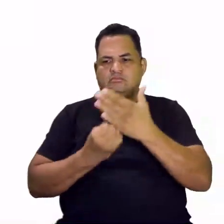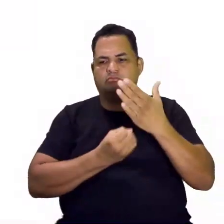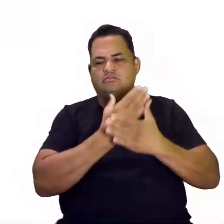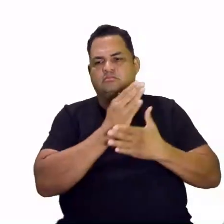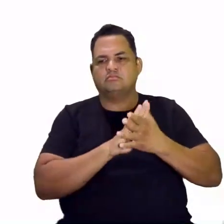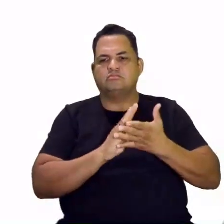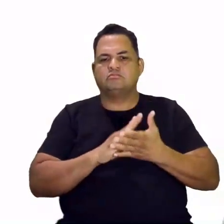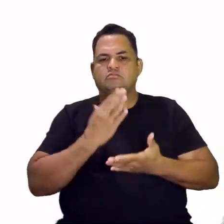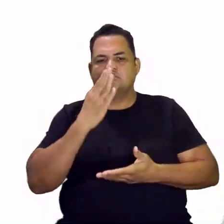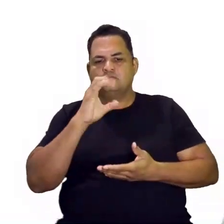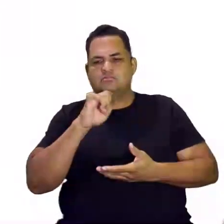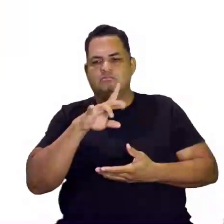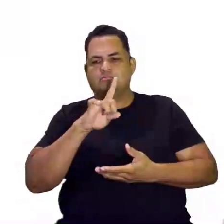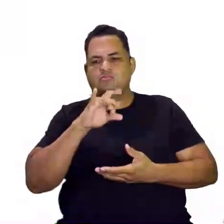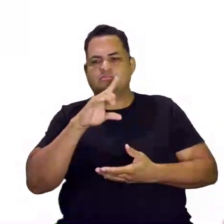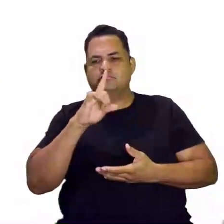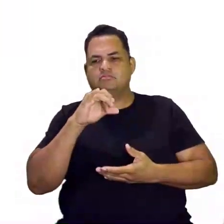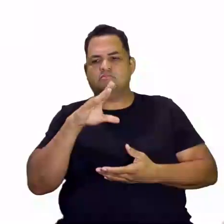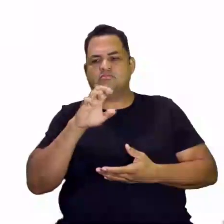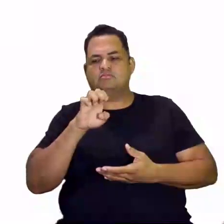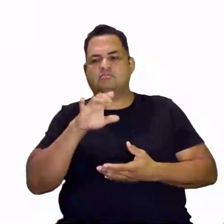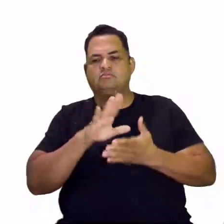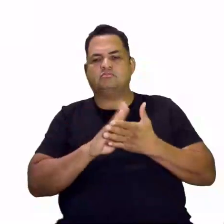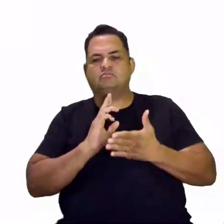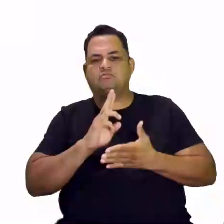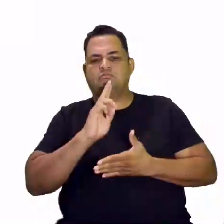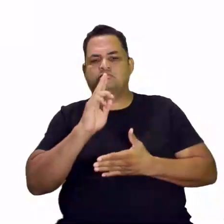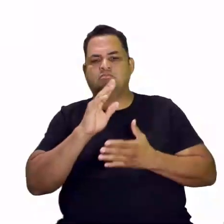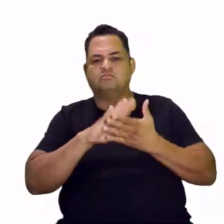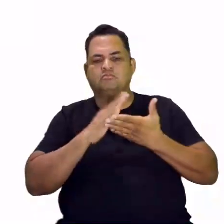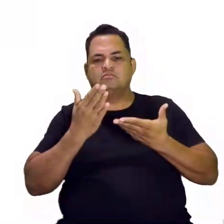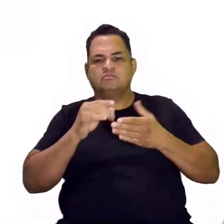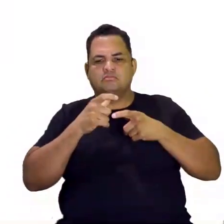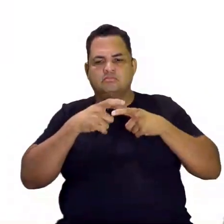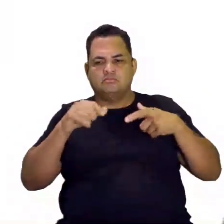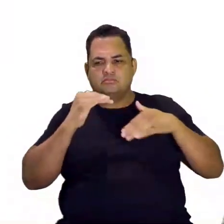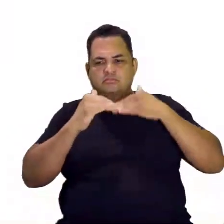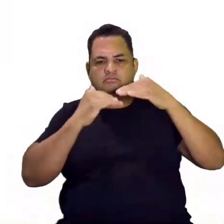da cisparidade, tá aqui, do processo reprodutivo